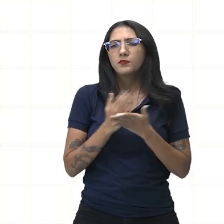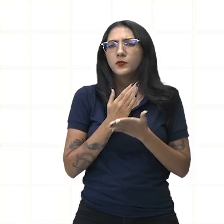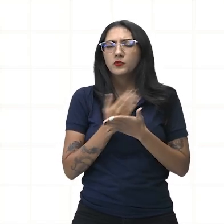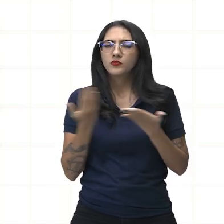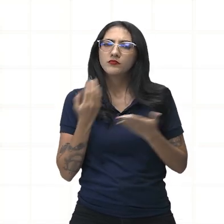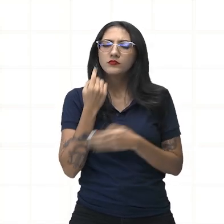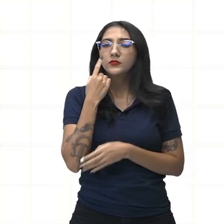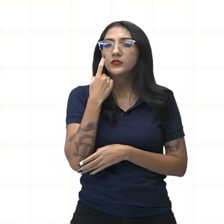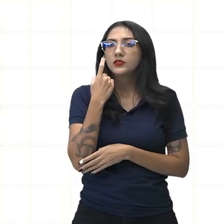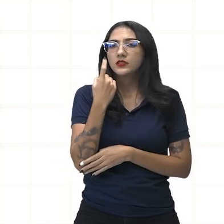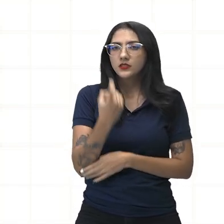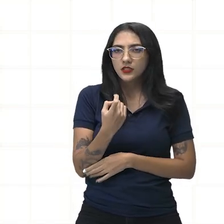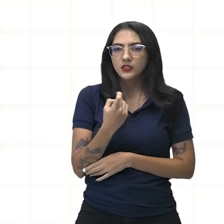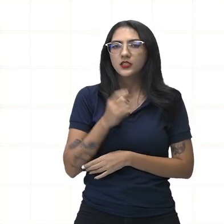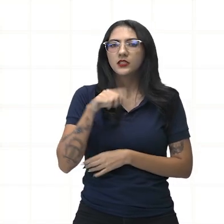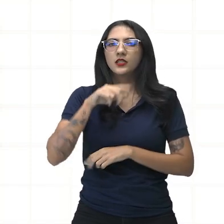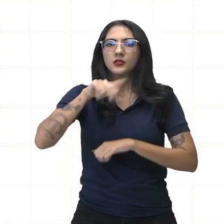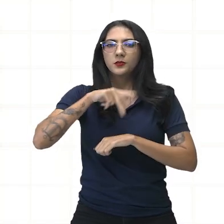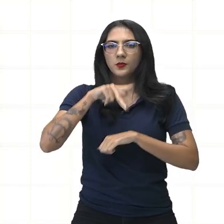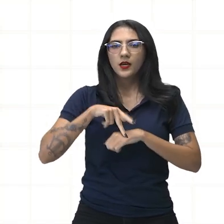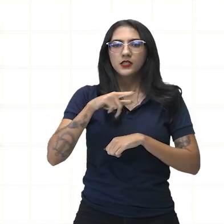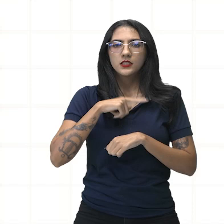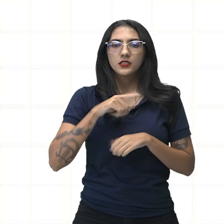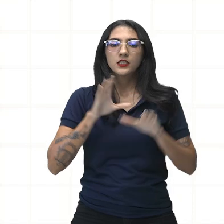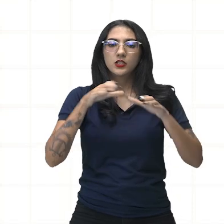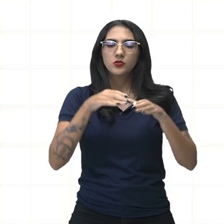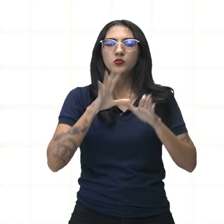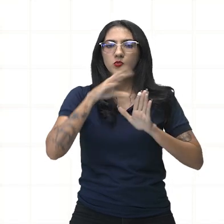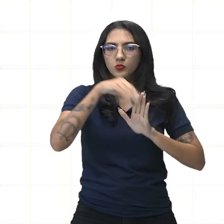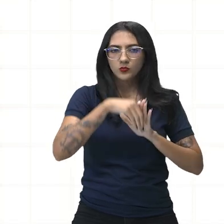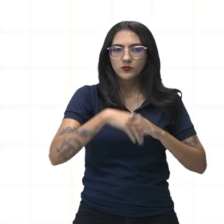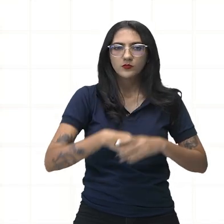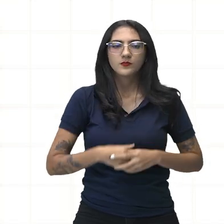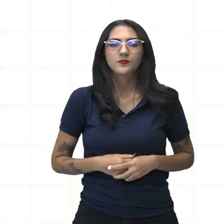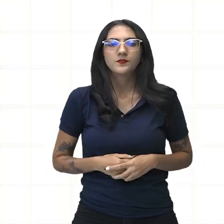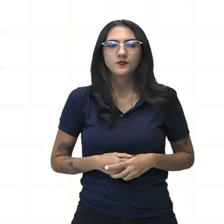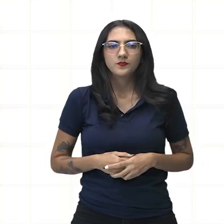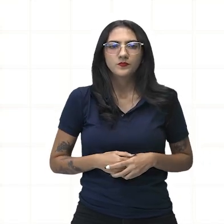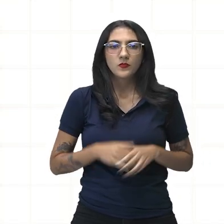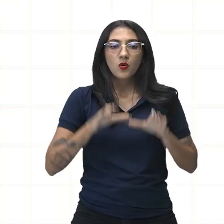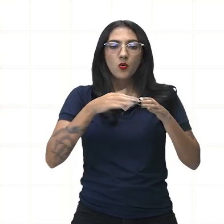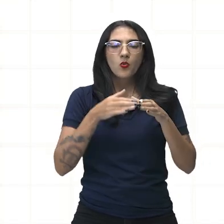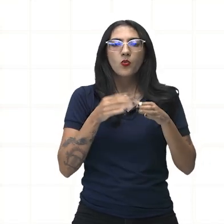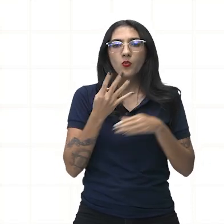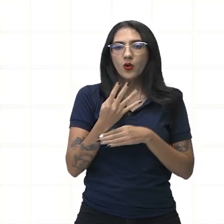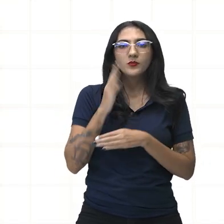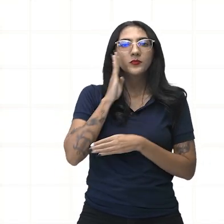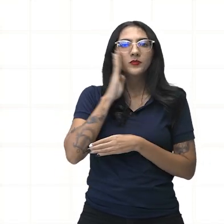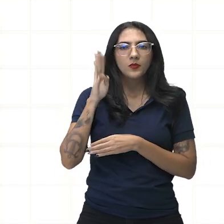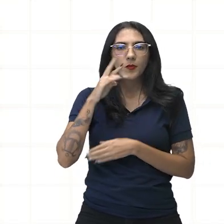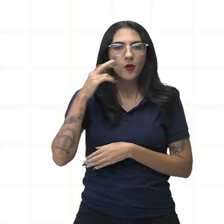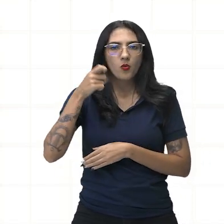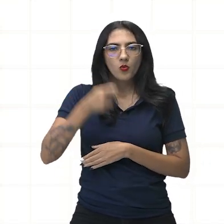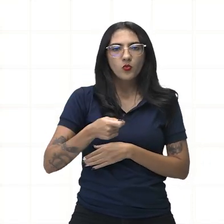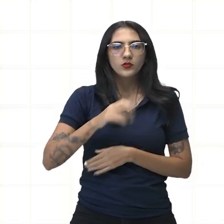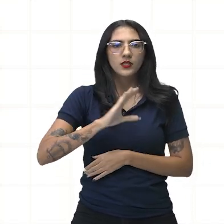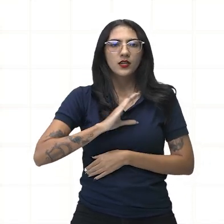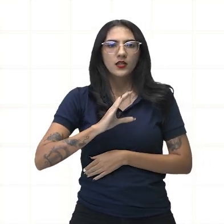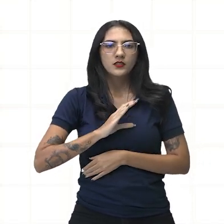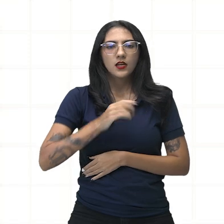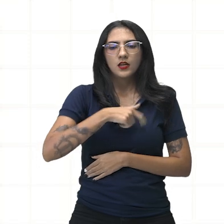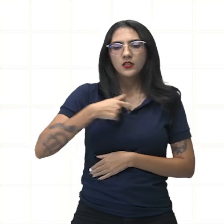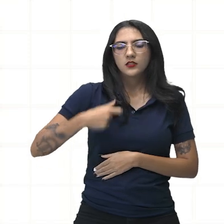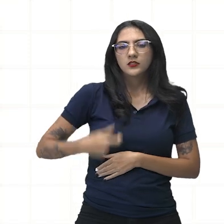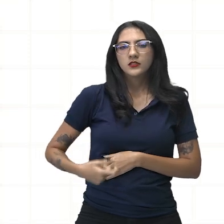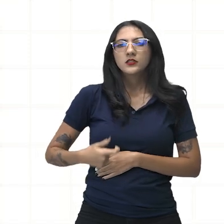curiosidades sobre os países que compõem a APEC. Bem, os 4 maiores países do mundo: Rússia, Canadá, China e